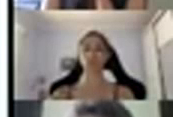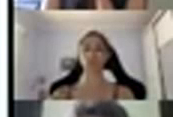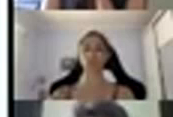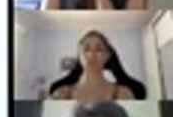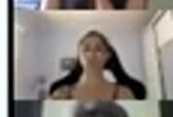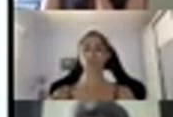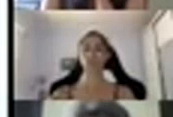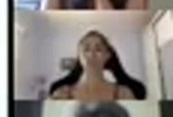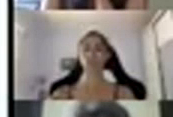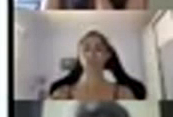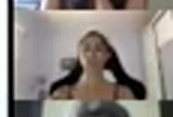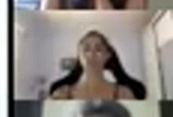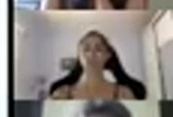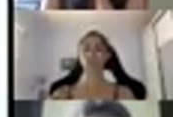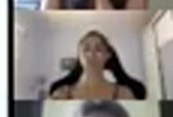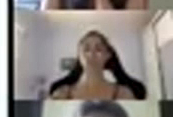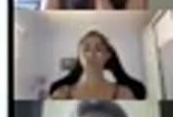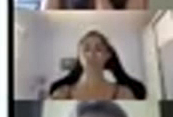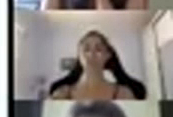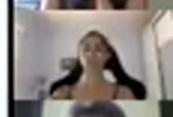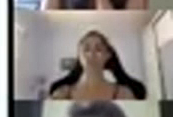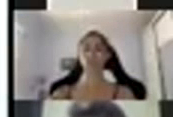nenhuma comorbidade, nada. Ok?